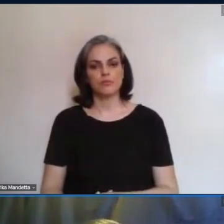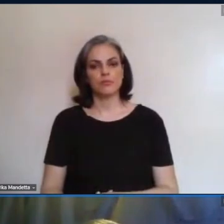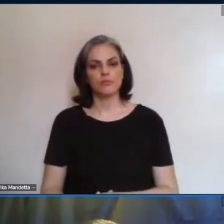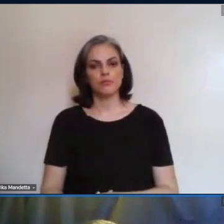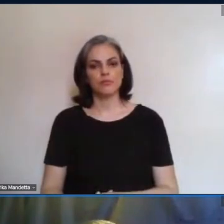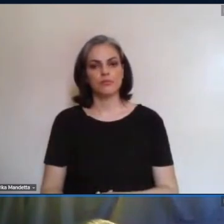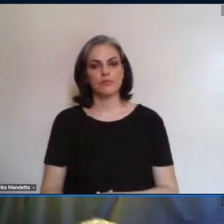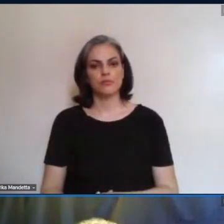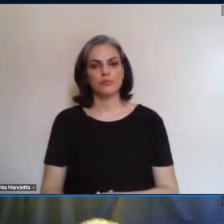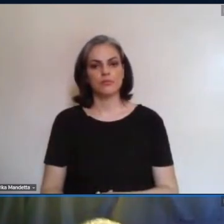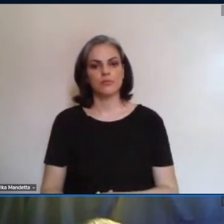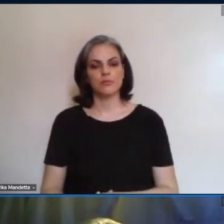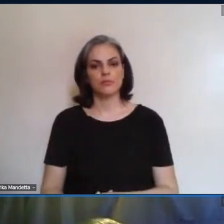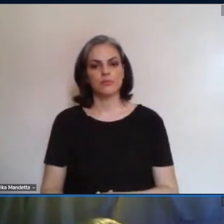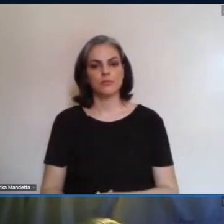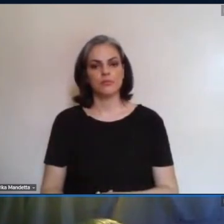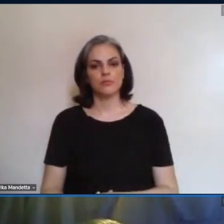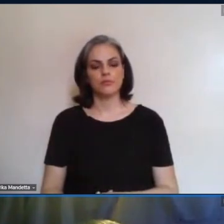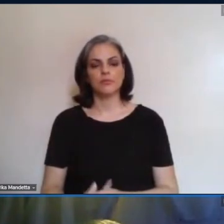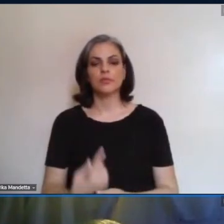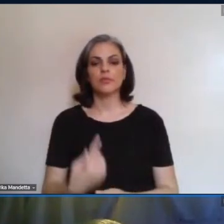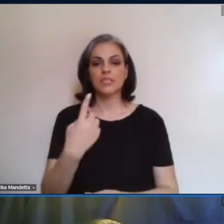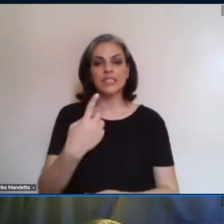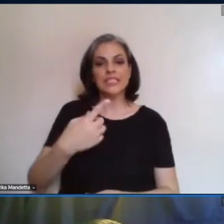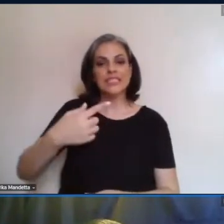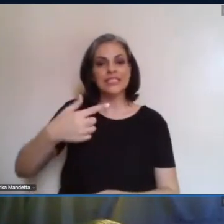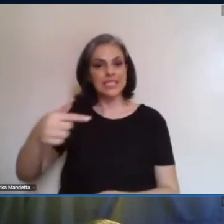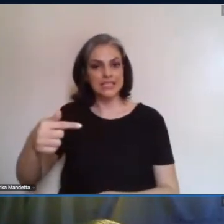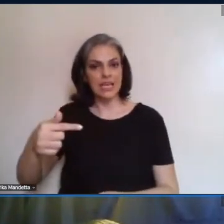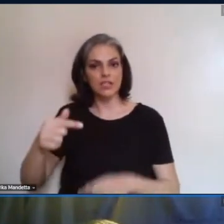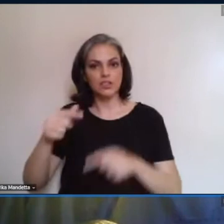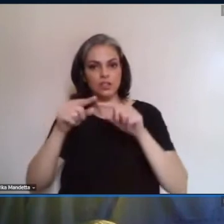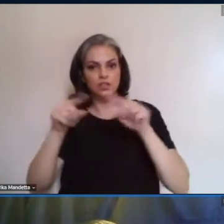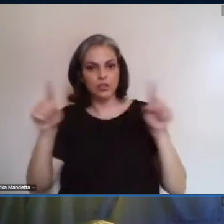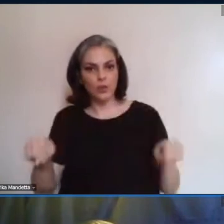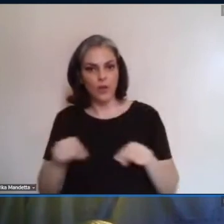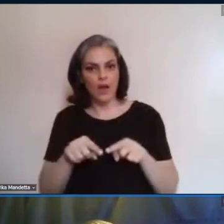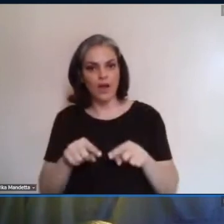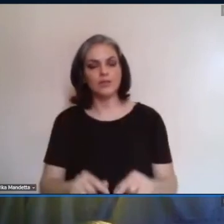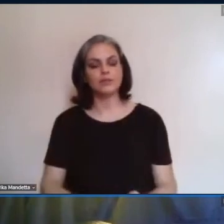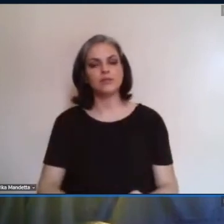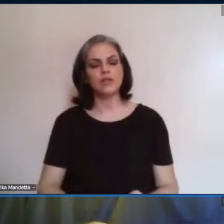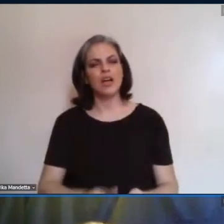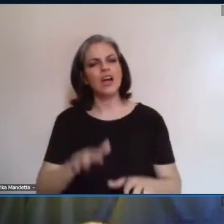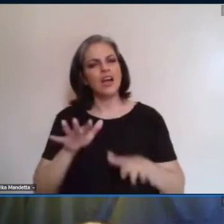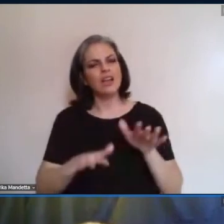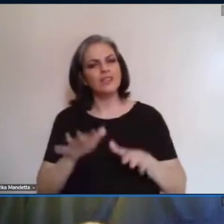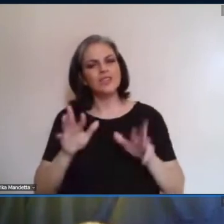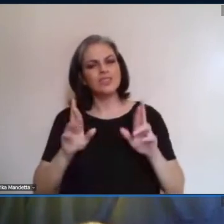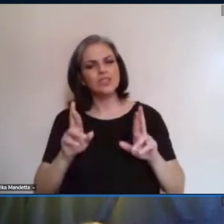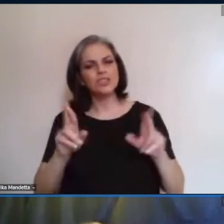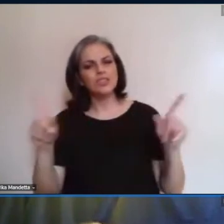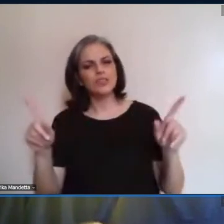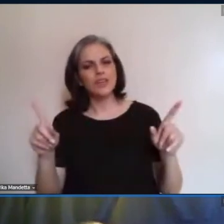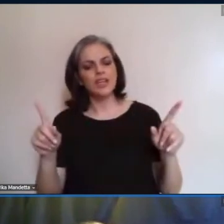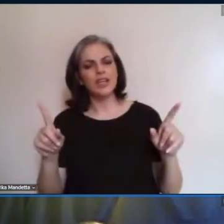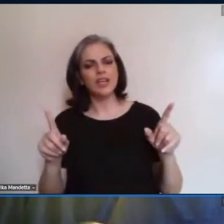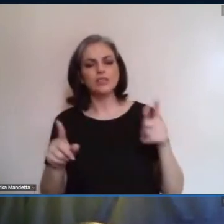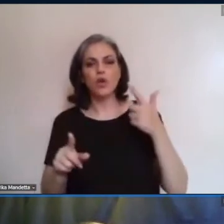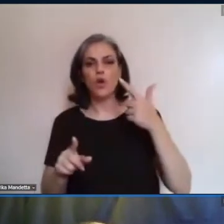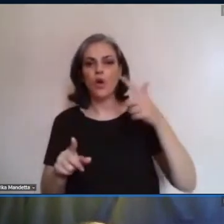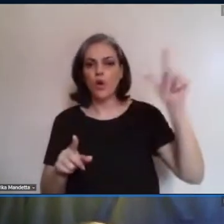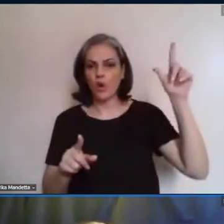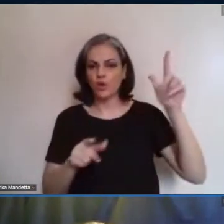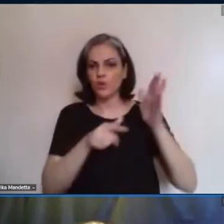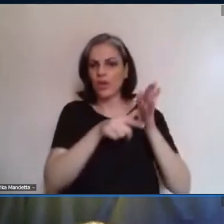A direcionalidade do quadro 17, ela, algumas vezes, está diferente da direcionalidade dos quadros acima,